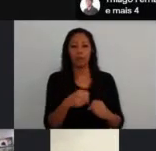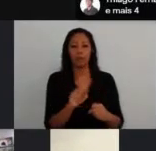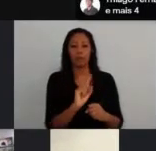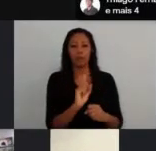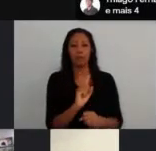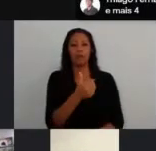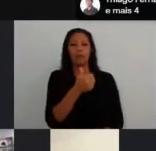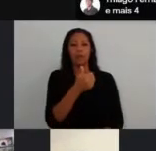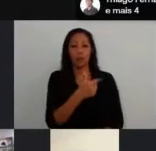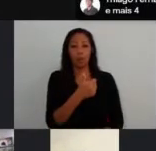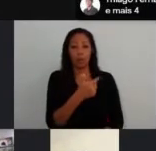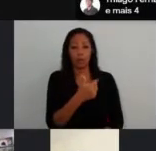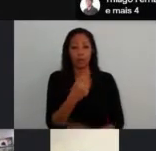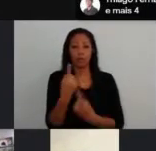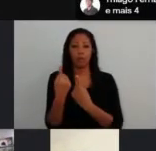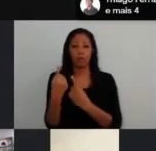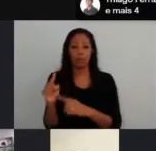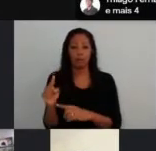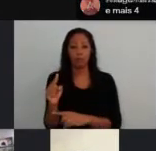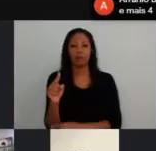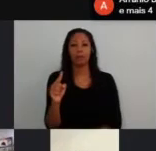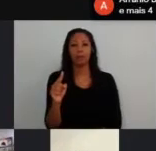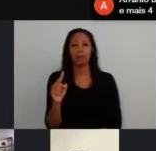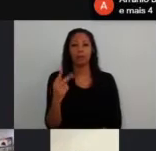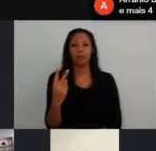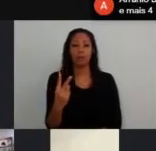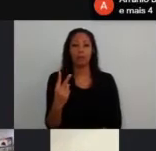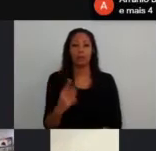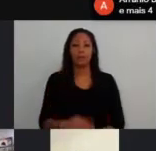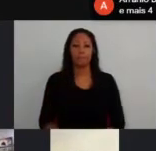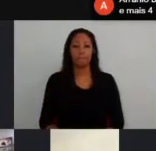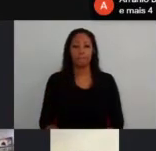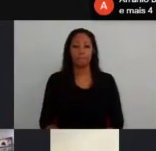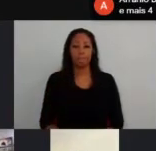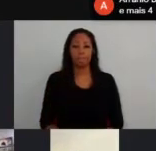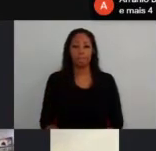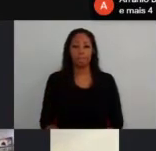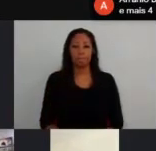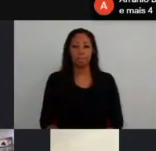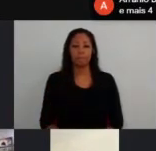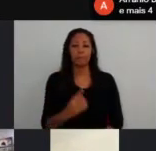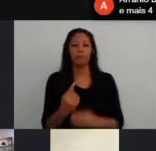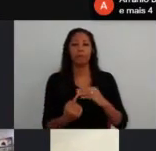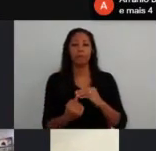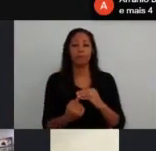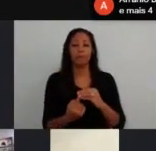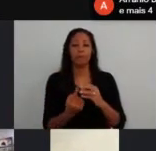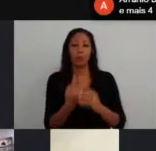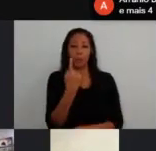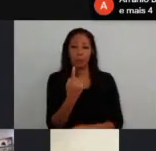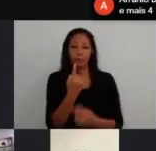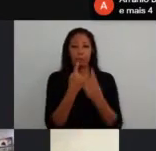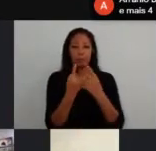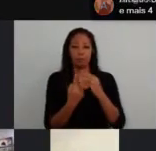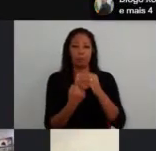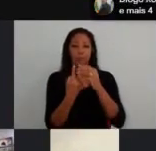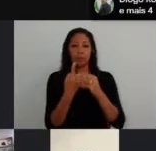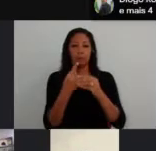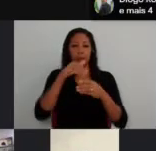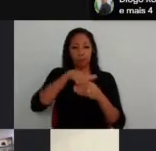2 a favor. O presidente Irani Guedes colocou em primeira discussão, em primeira votação, o projeto de lei complementar número